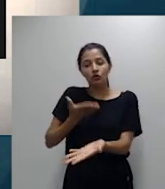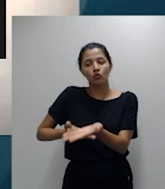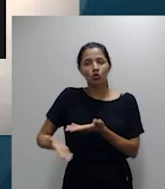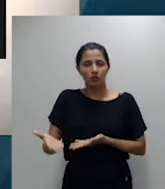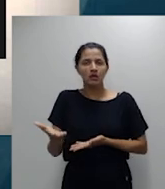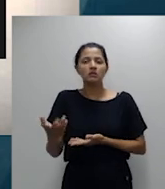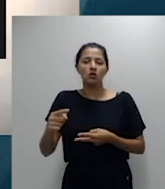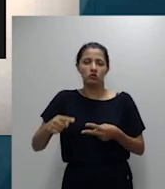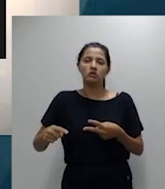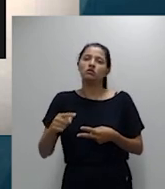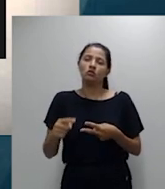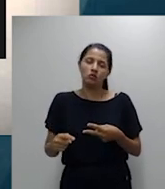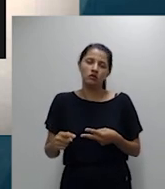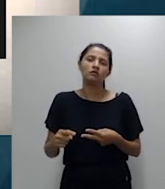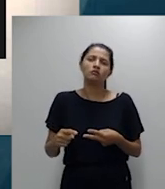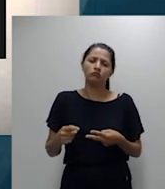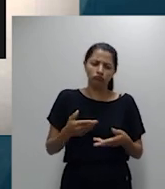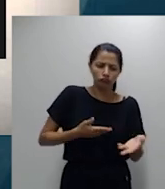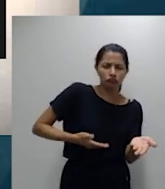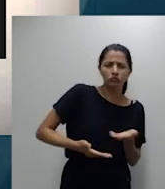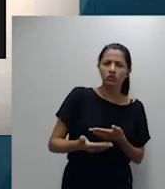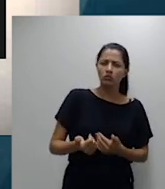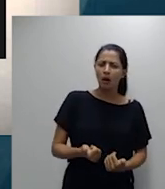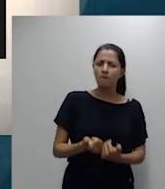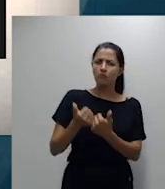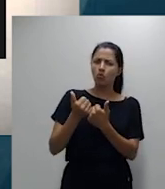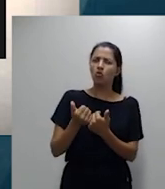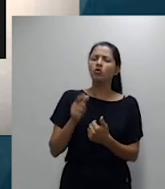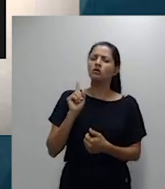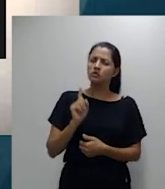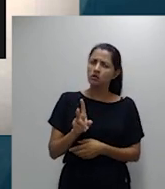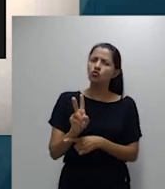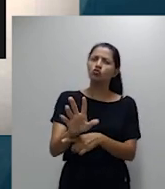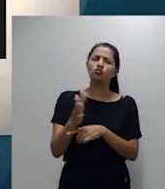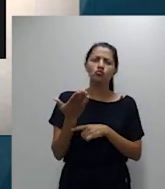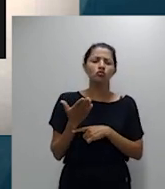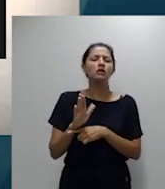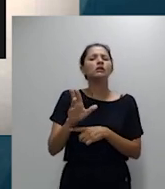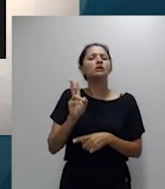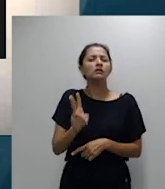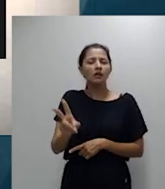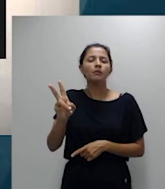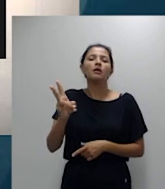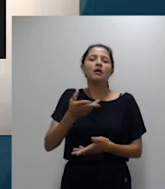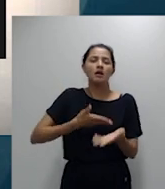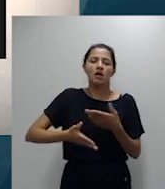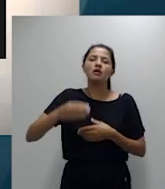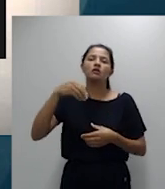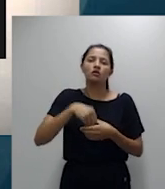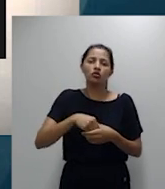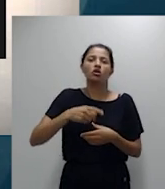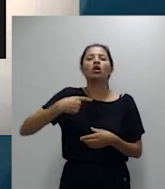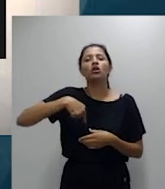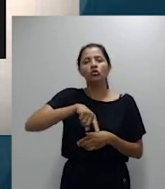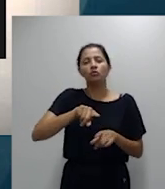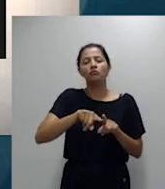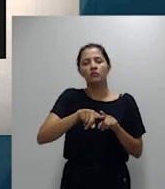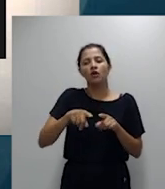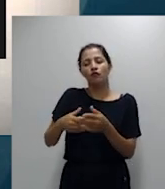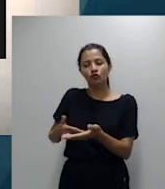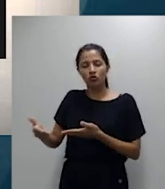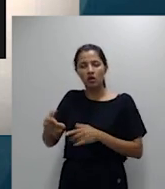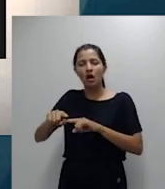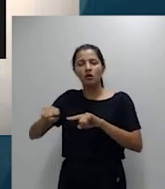colaboração e sempre estamos falando aqui existente entre os nossos funcionários do gabinete